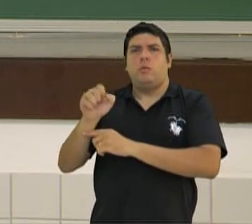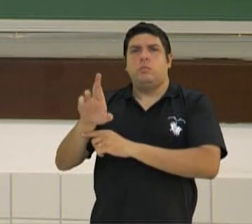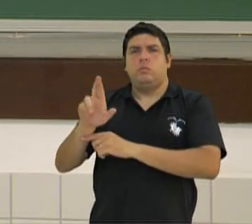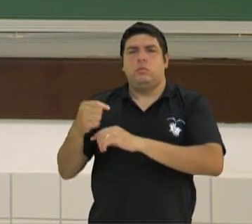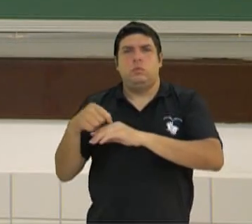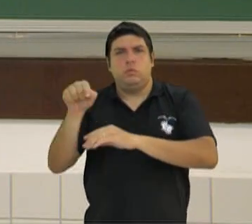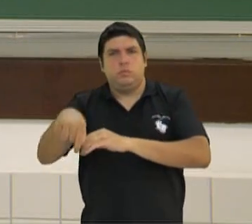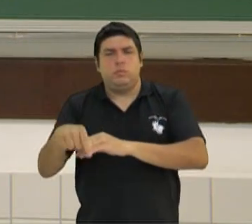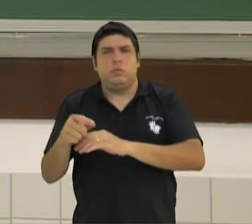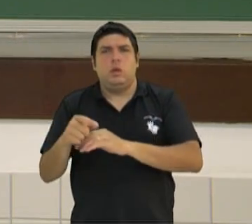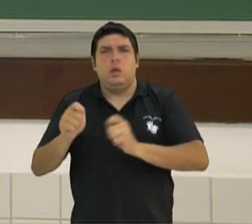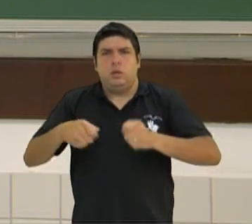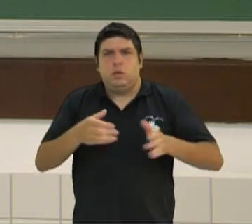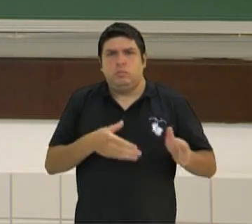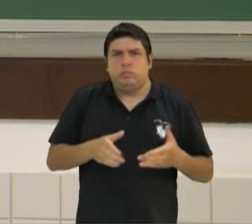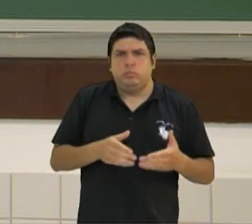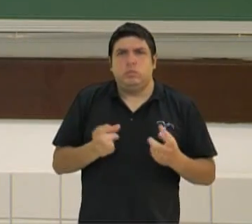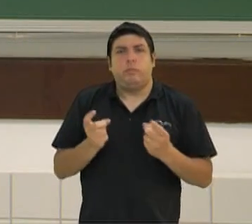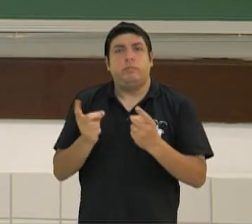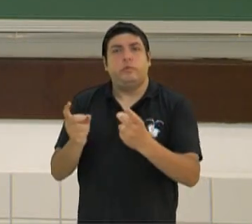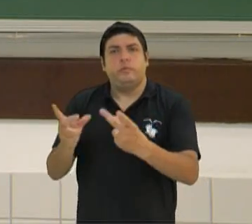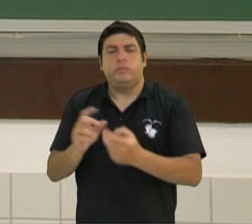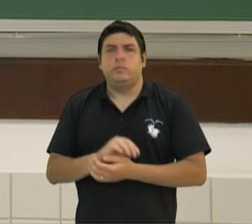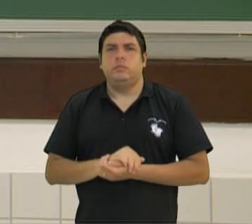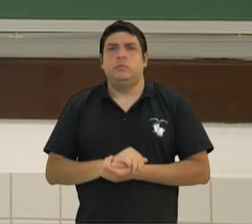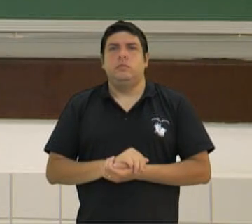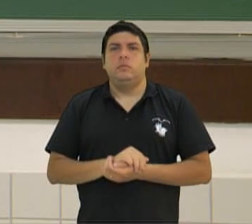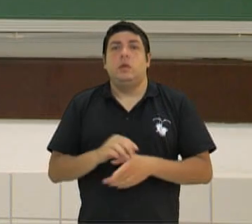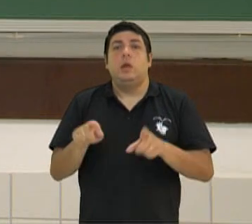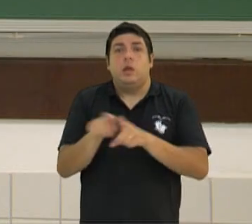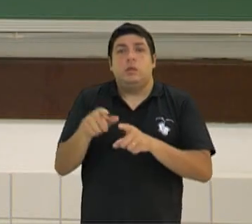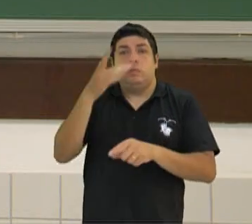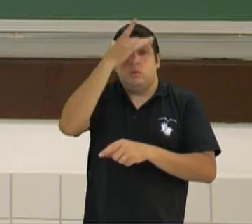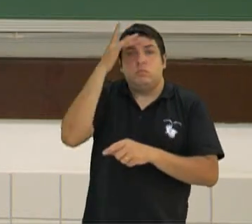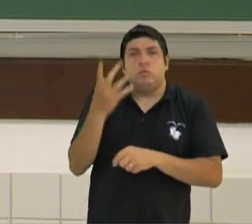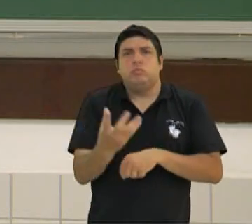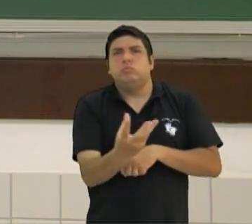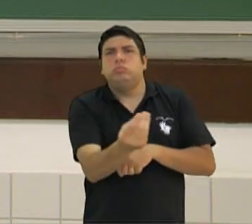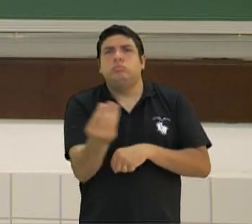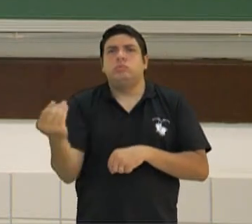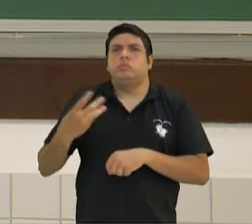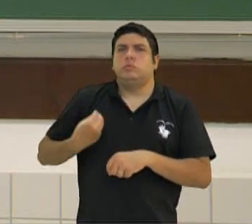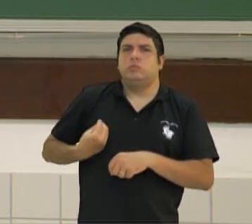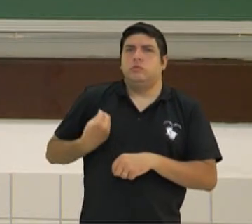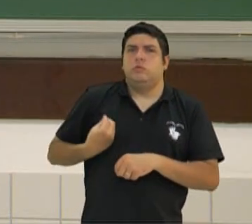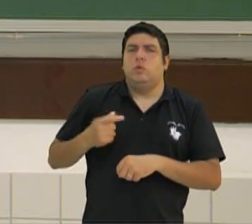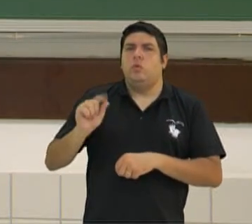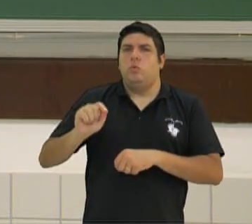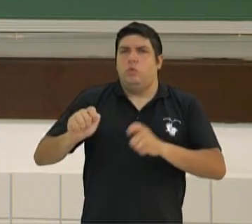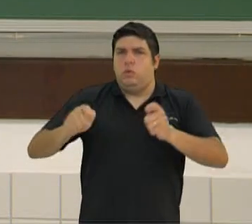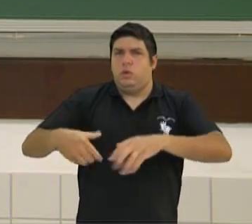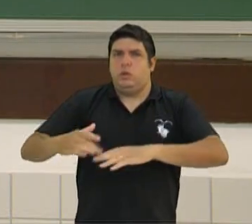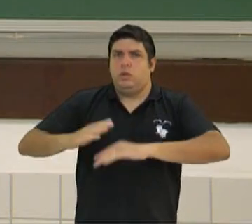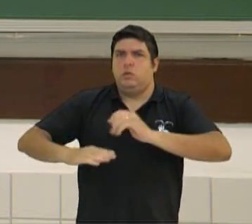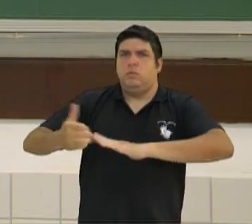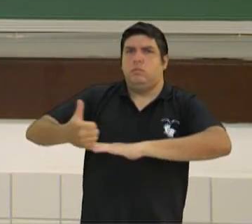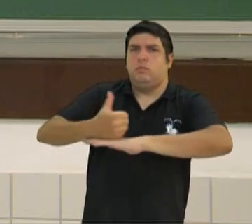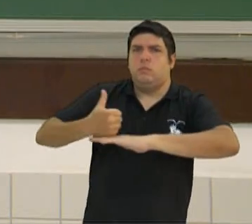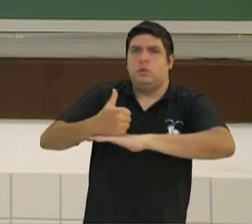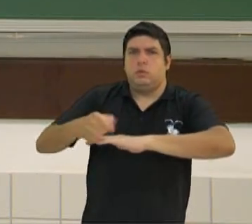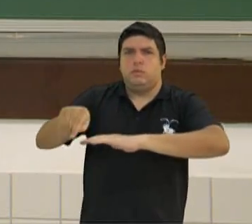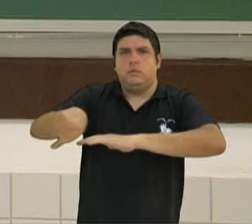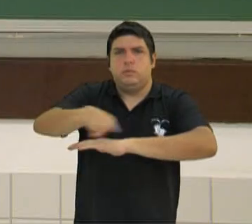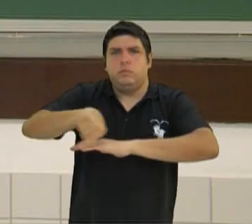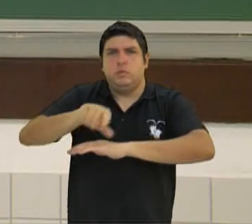por elas. Também, se tem bastante pessoas vivendo naquela área, a gente vai ter o quê? Mão de obra disponível, bastante mão de